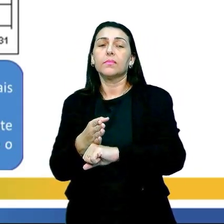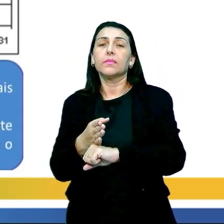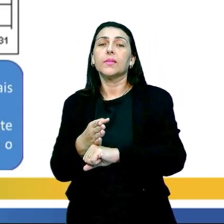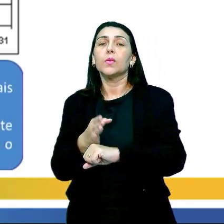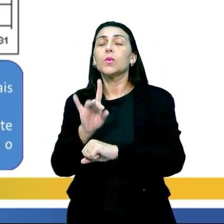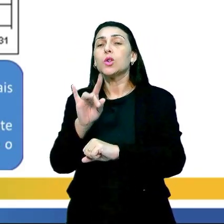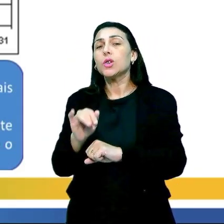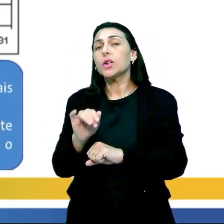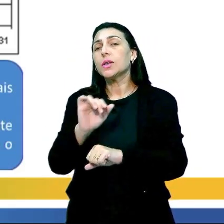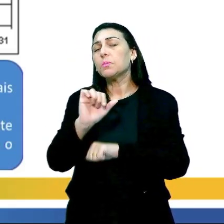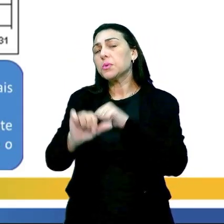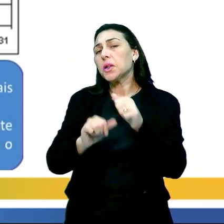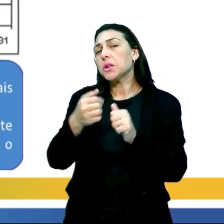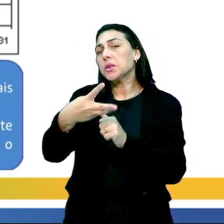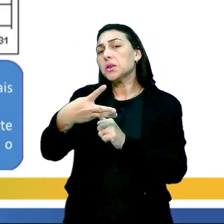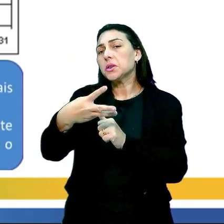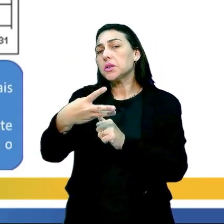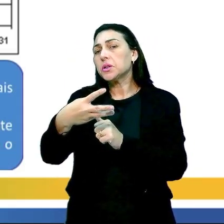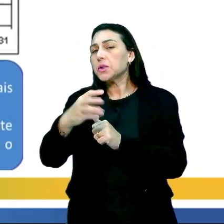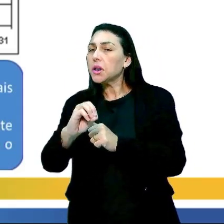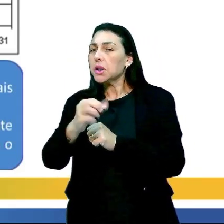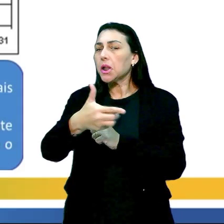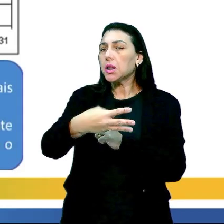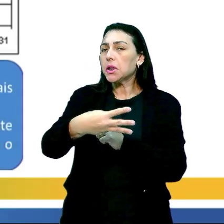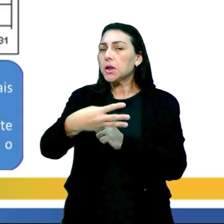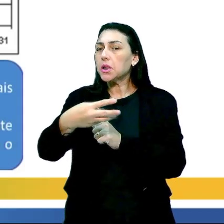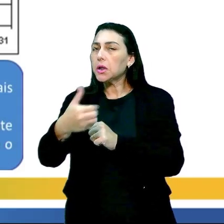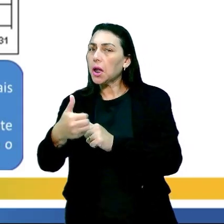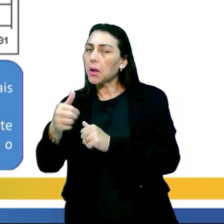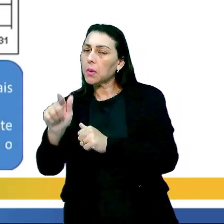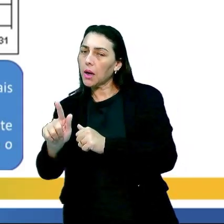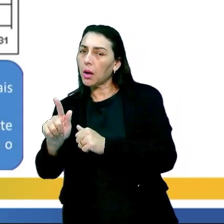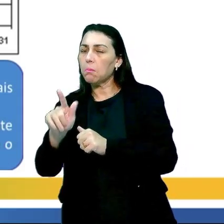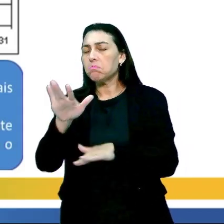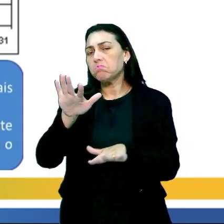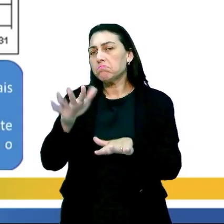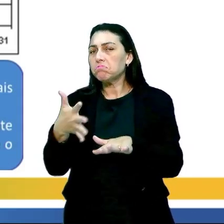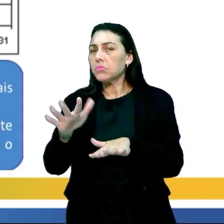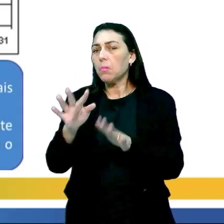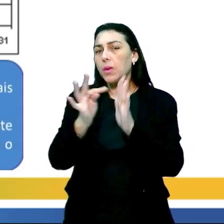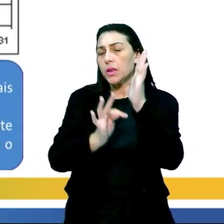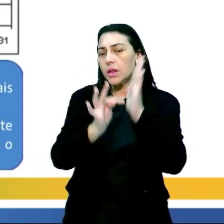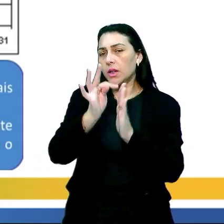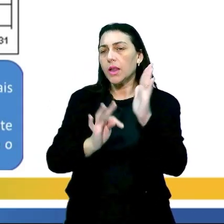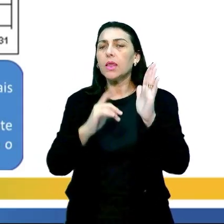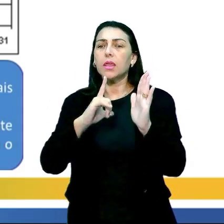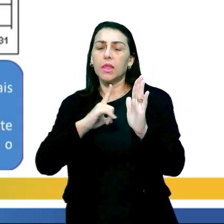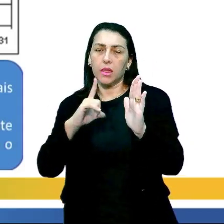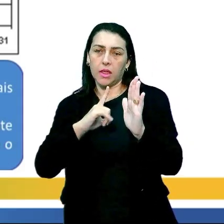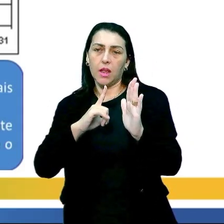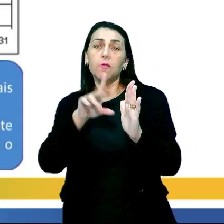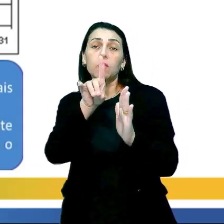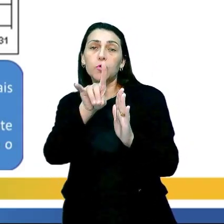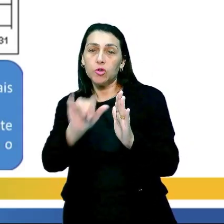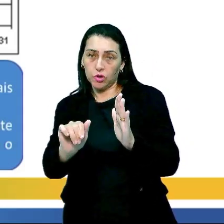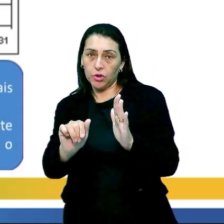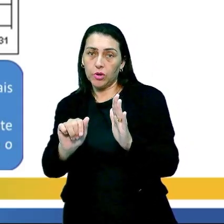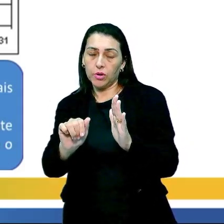estava variando aí entre 30 e 31 graus, ok? Mais ou menos a temperatura que a gente teve aí durante o